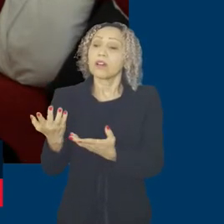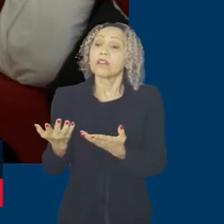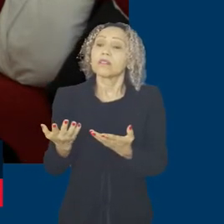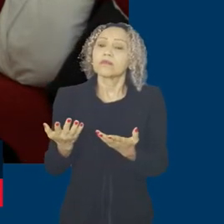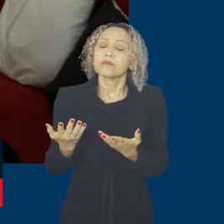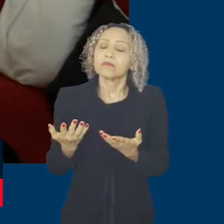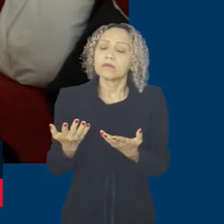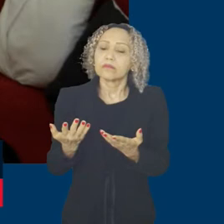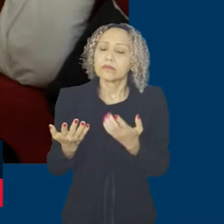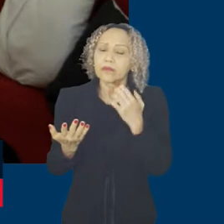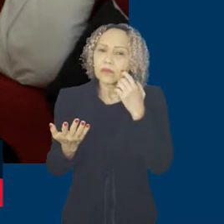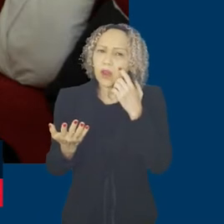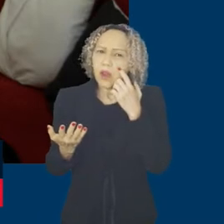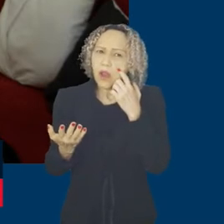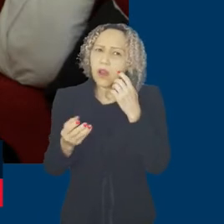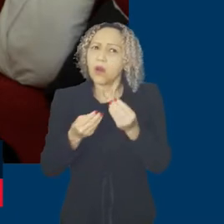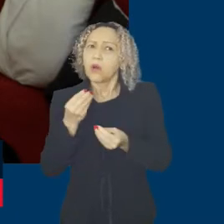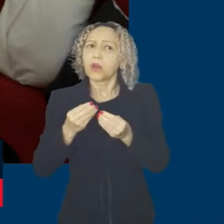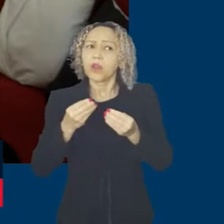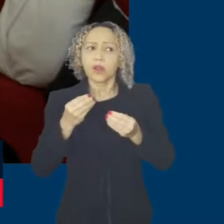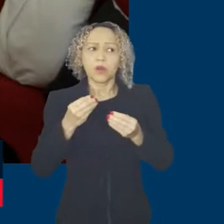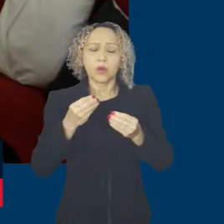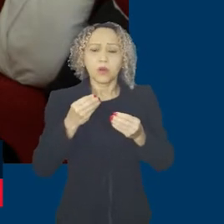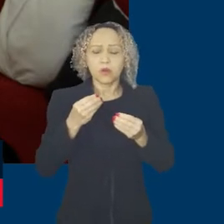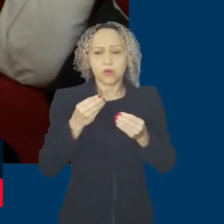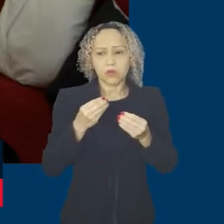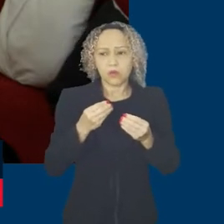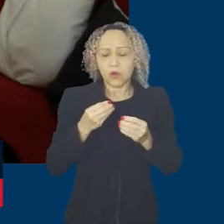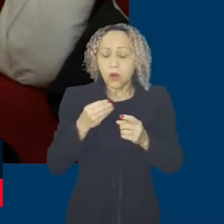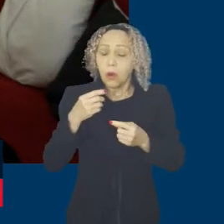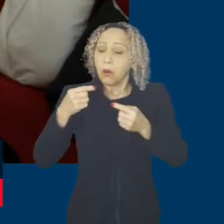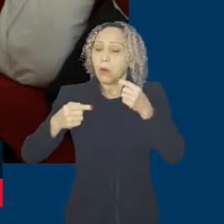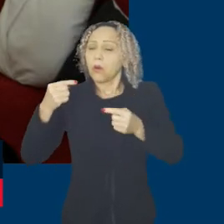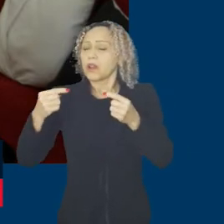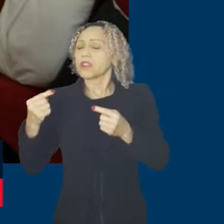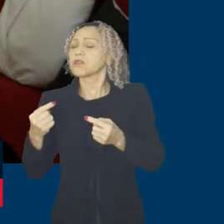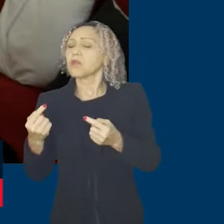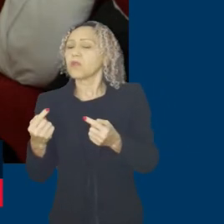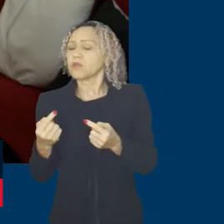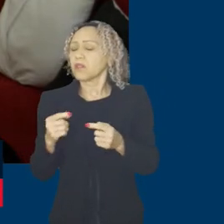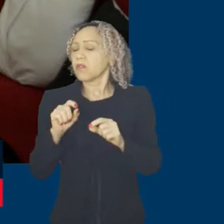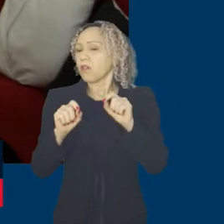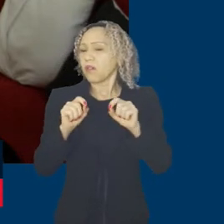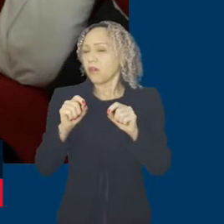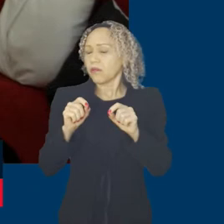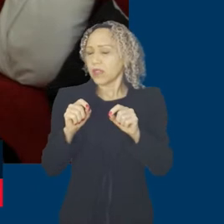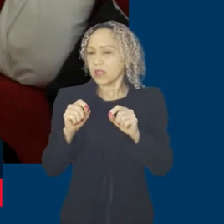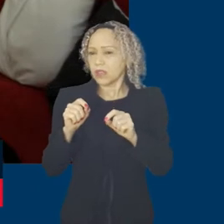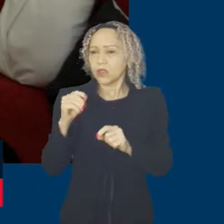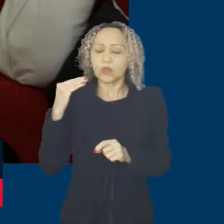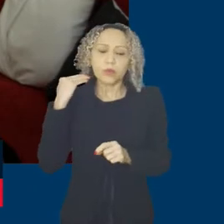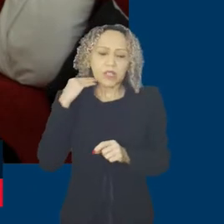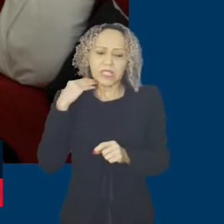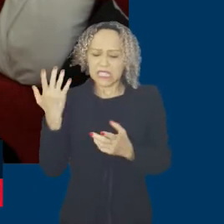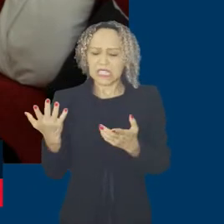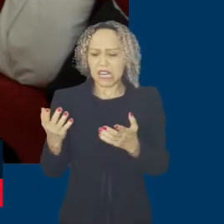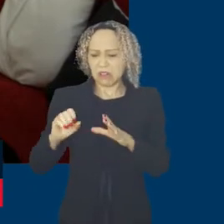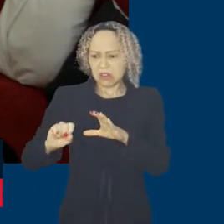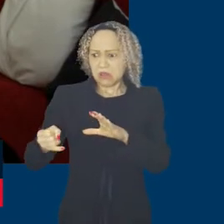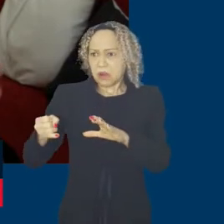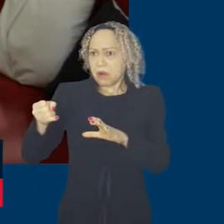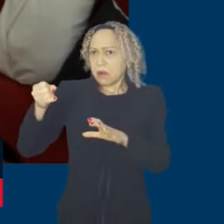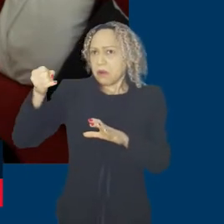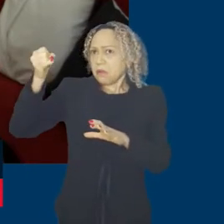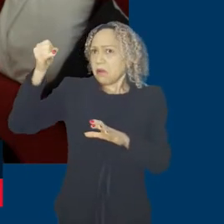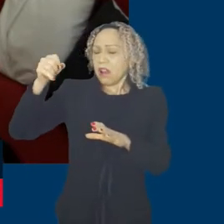isso, que o discurso oficial na defesa dos juros na estratosfera não encontra nenhuma justificativa, seja